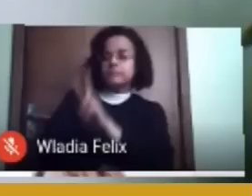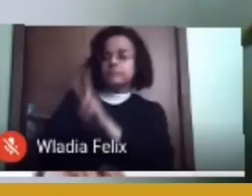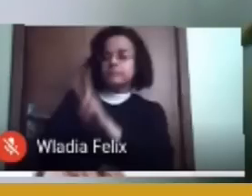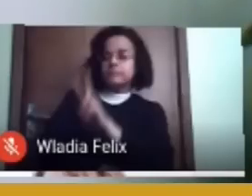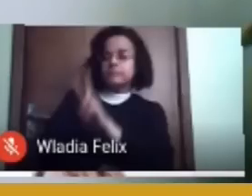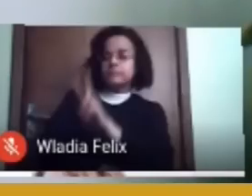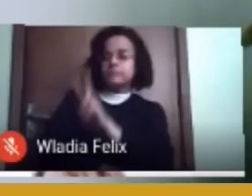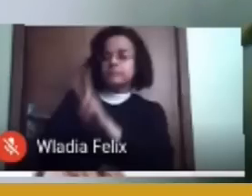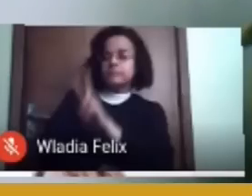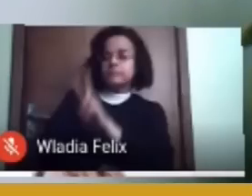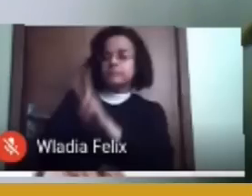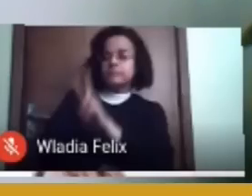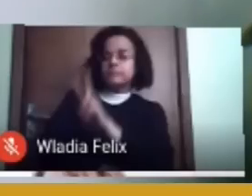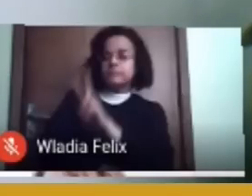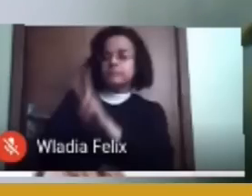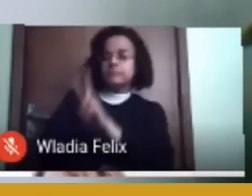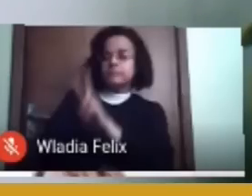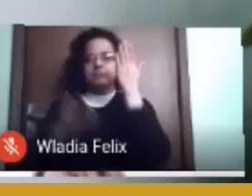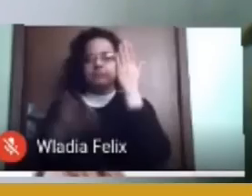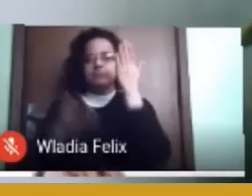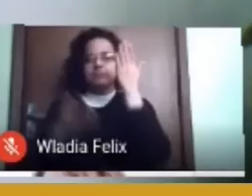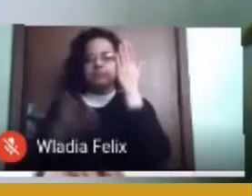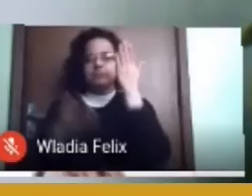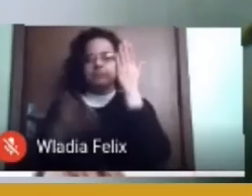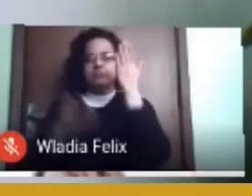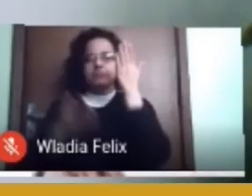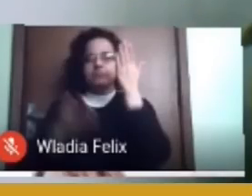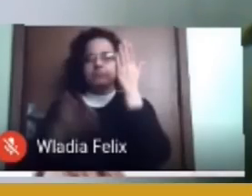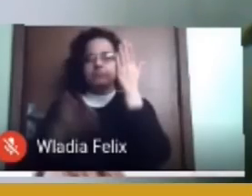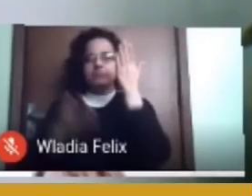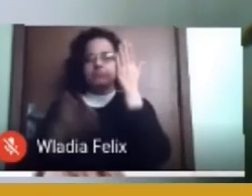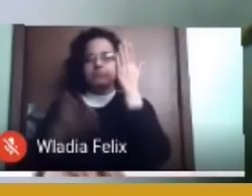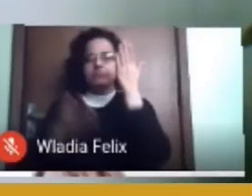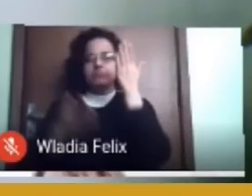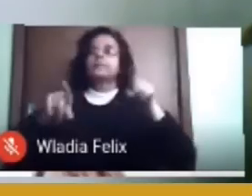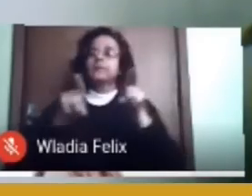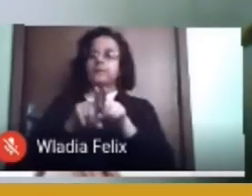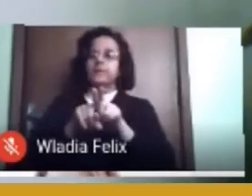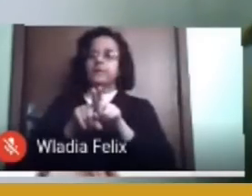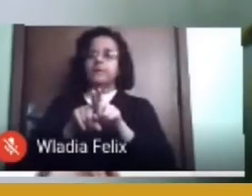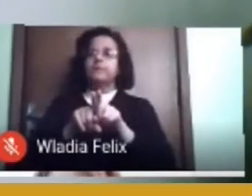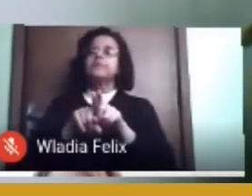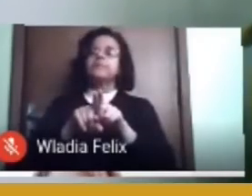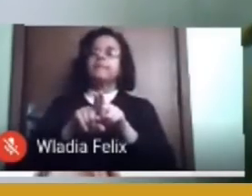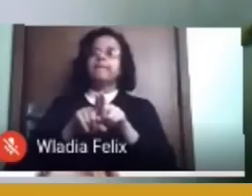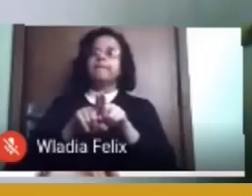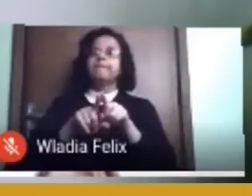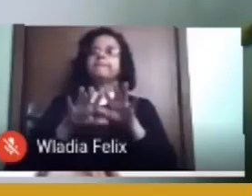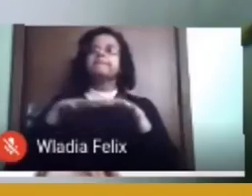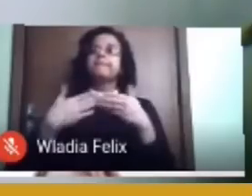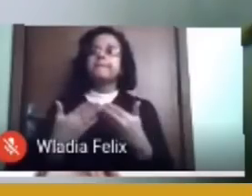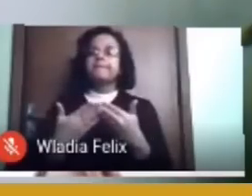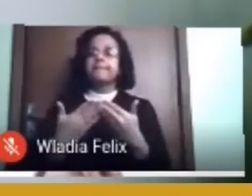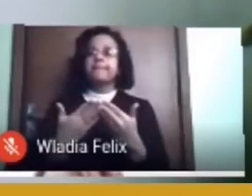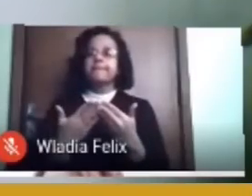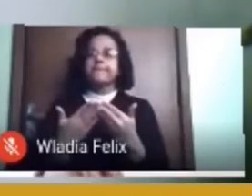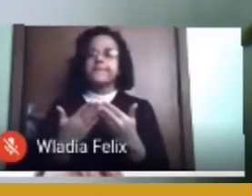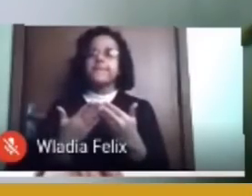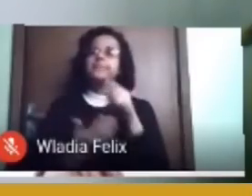violência institucional, né? Então, assim, você falou um pouquinho dos tipos de violência. Eu gostaria que você deixasse um pouquinho mais